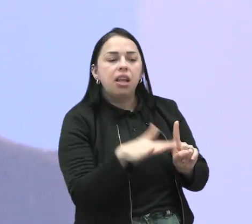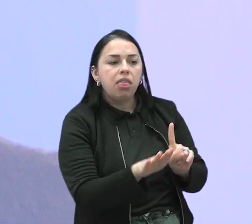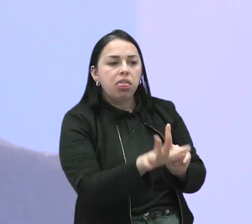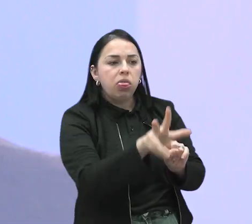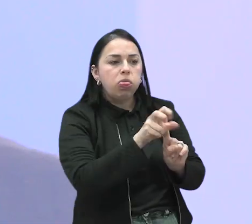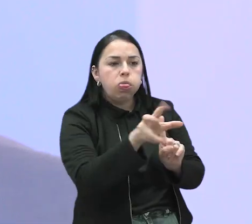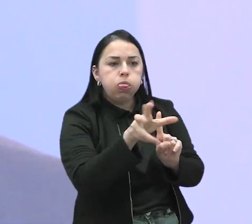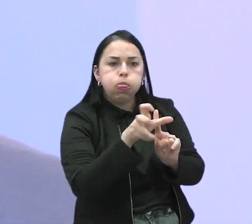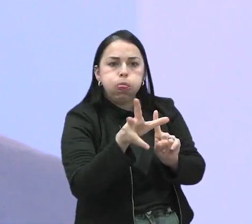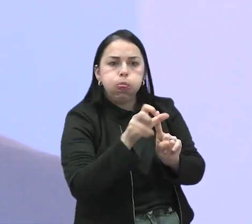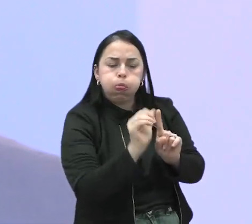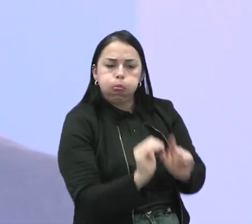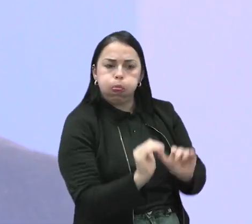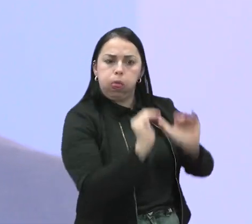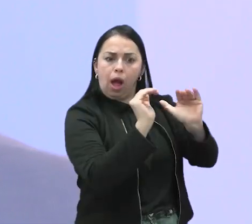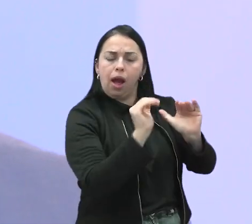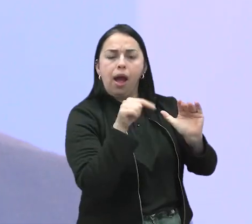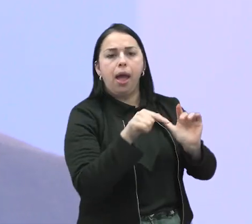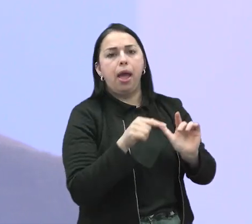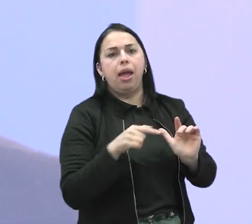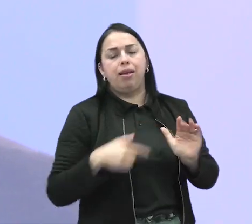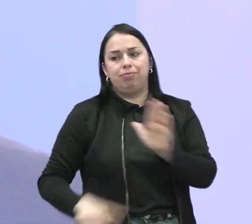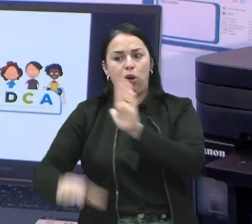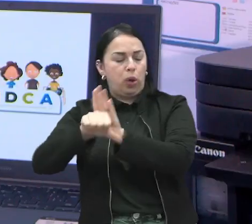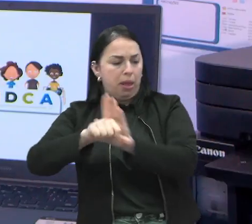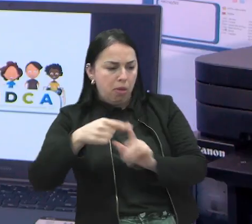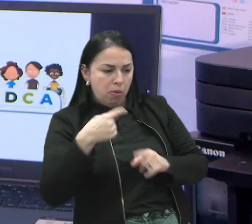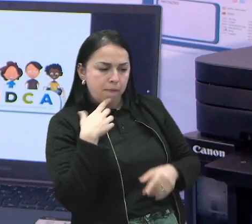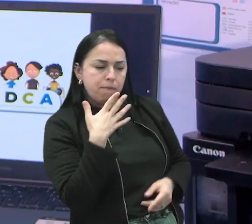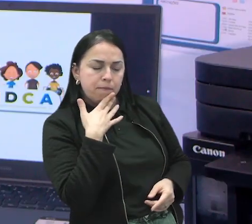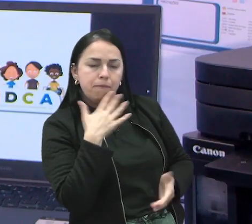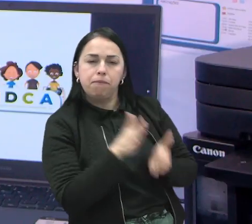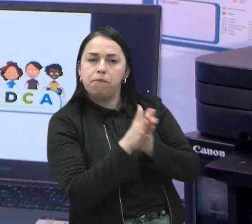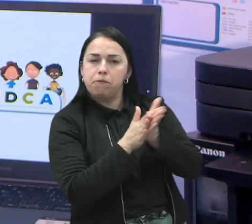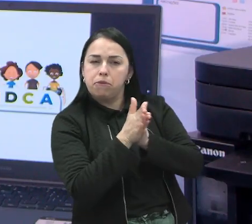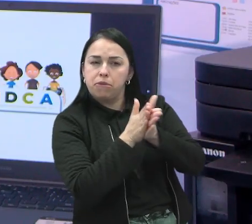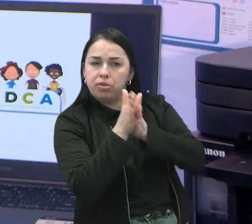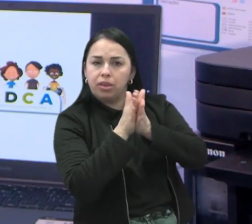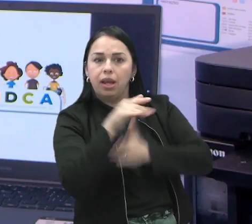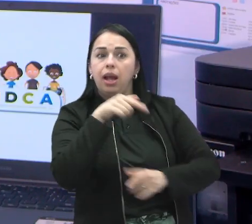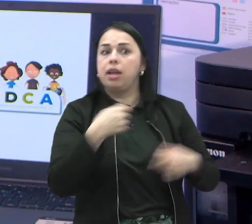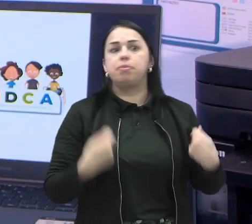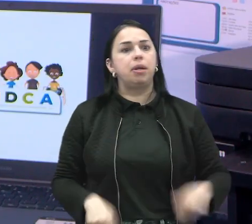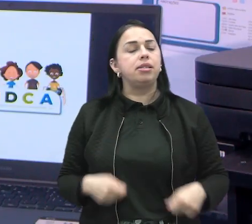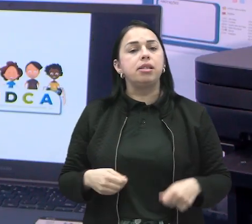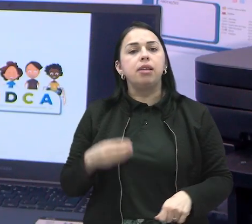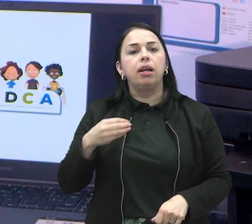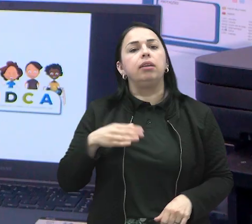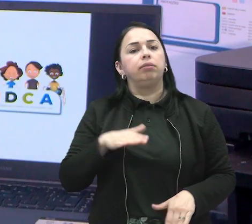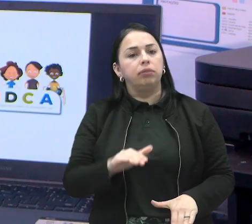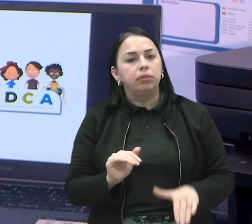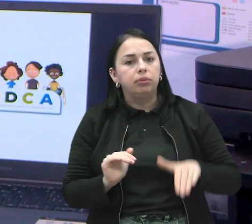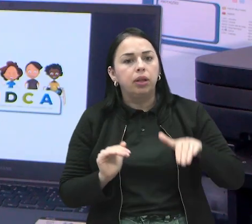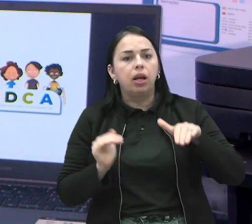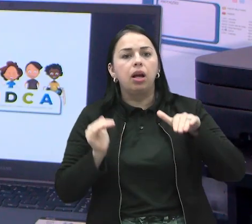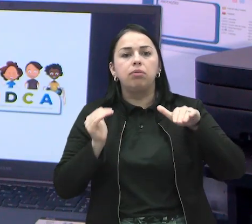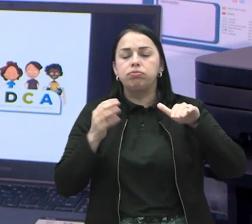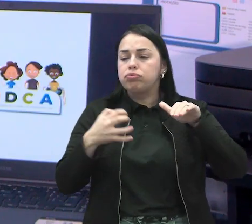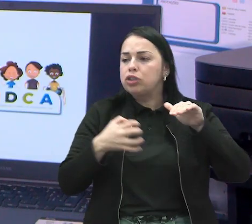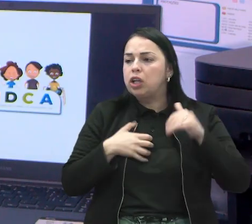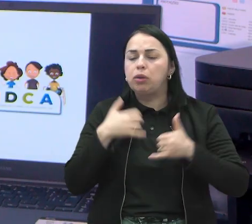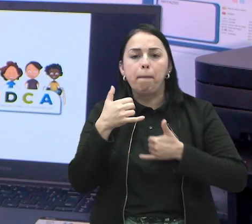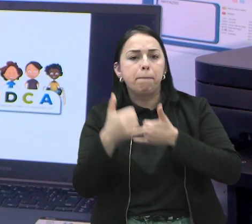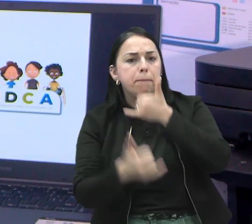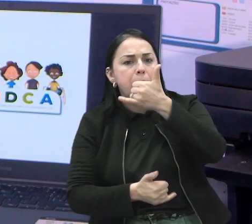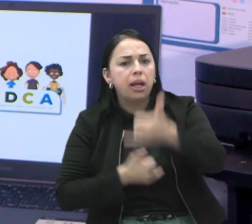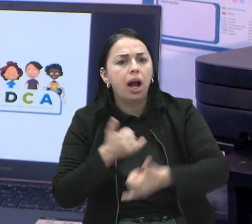crianças alvos mais fáceis para os criminosos. Elas são crianças, precisam viver enquanto crianças, desenvolvimento lúdico,